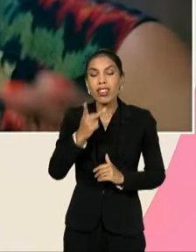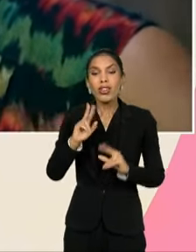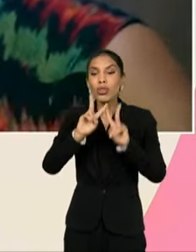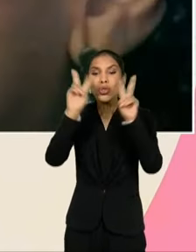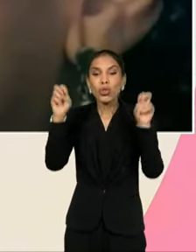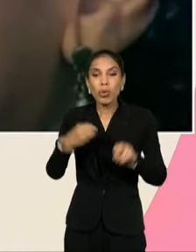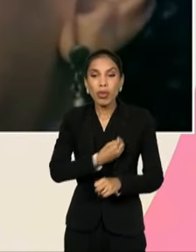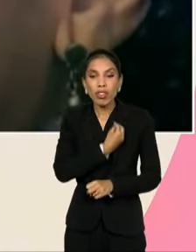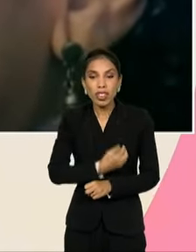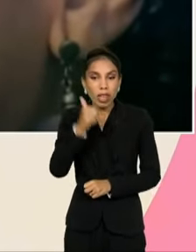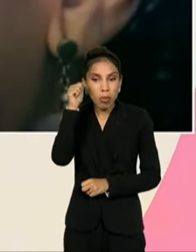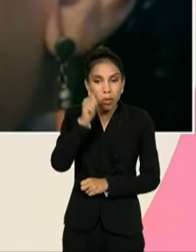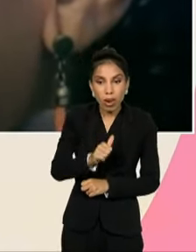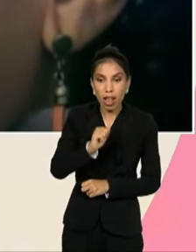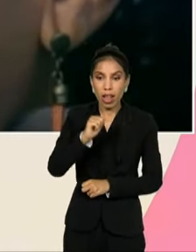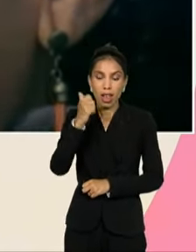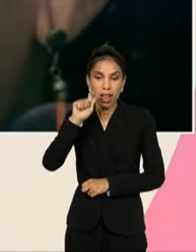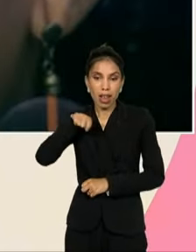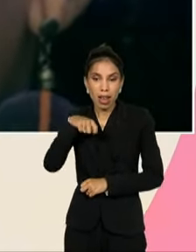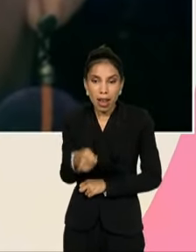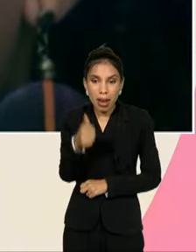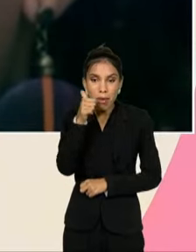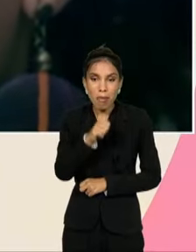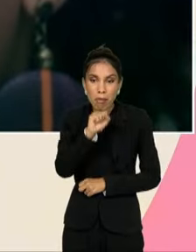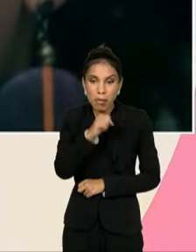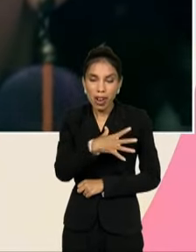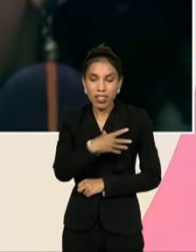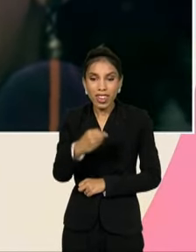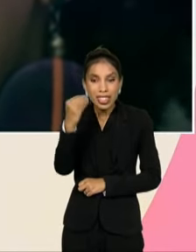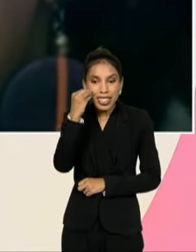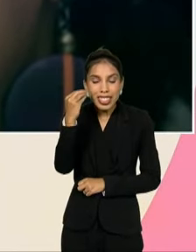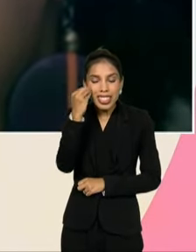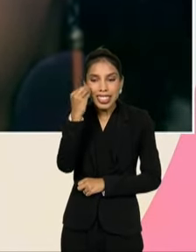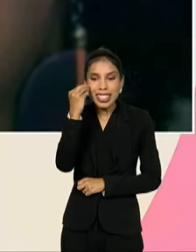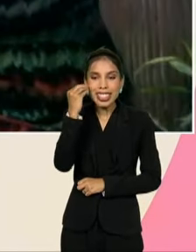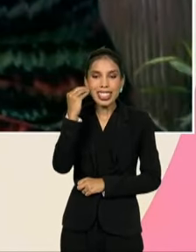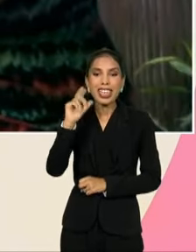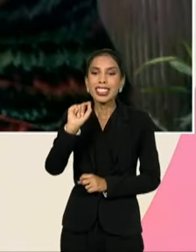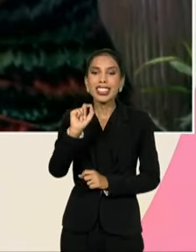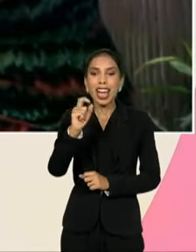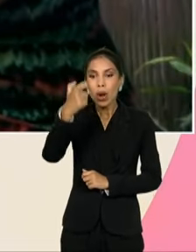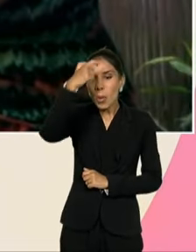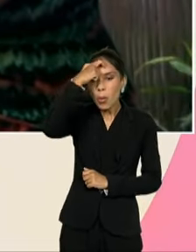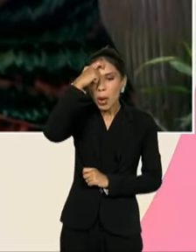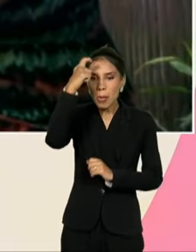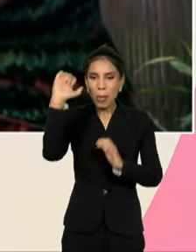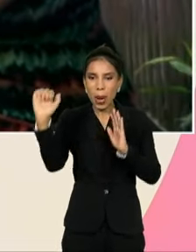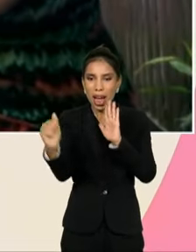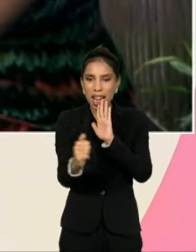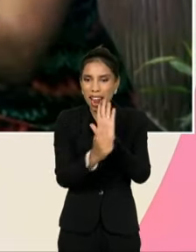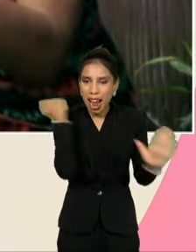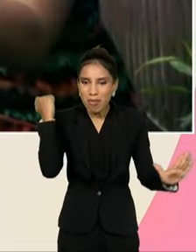de uma mãe, de uma filha. Assim, tentaram matar a Marielle muitas vezes, né? Eu estava do lado ainda, eu estava no